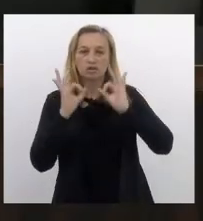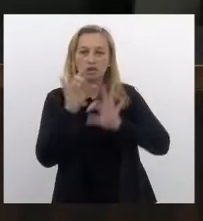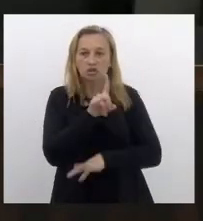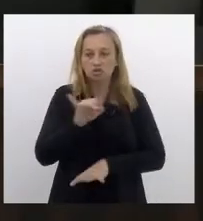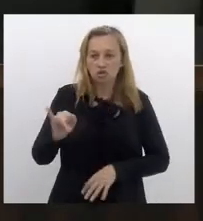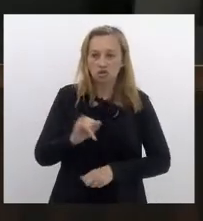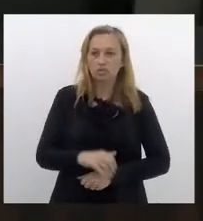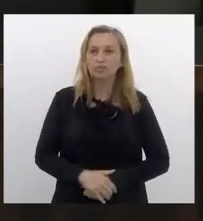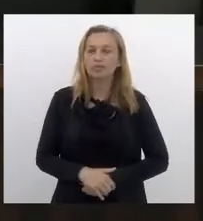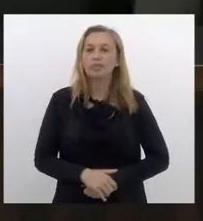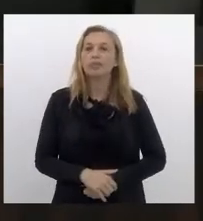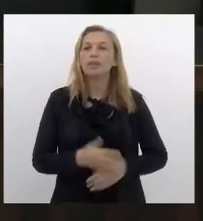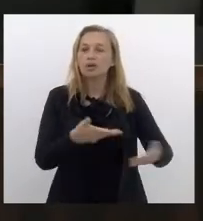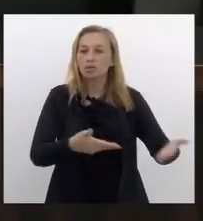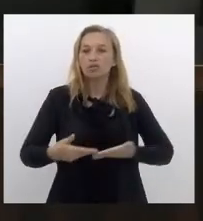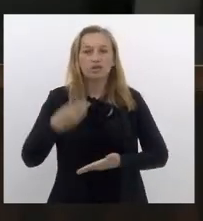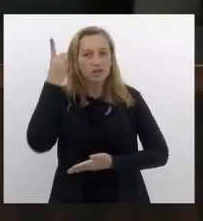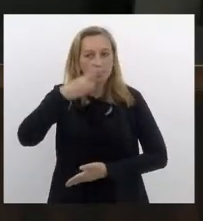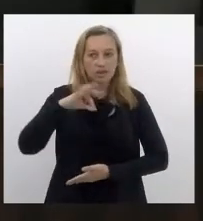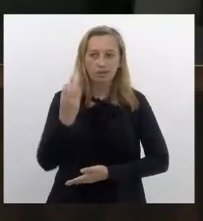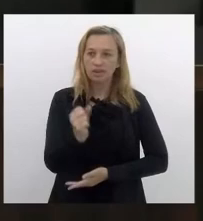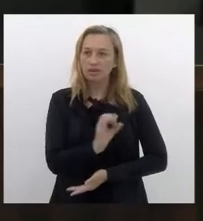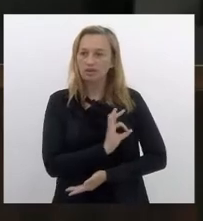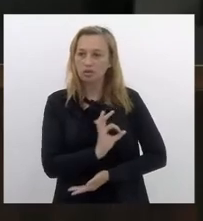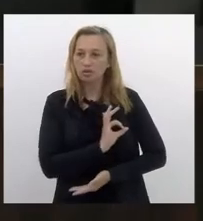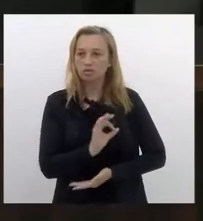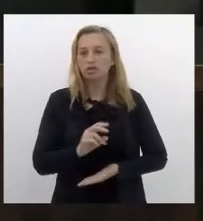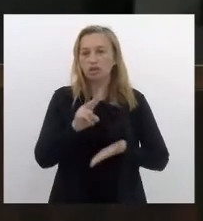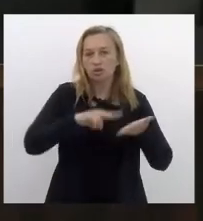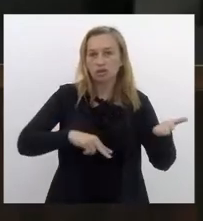dia. A presença convida a deputada Marta